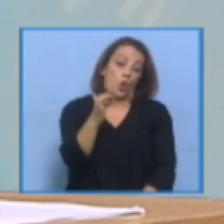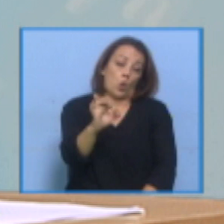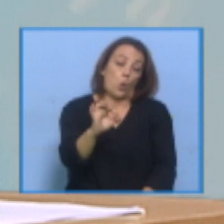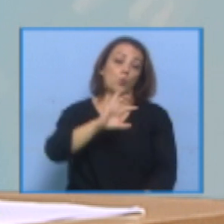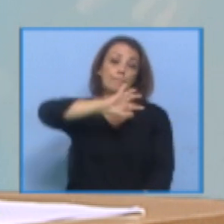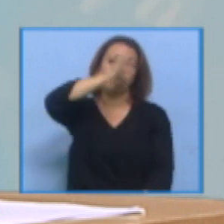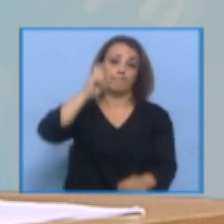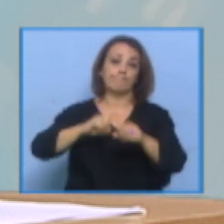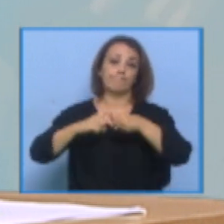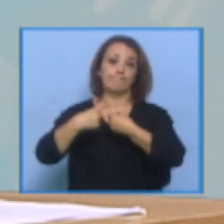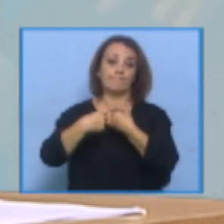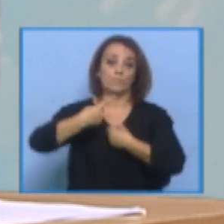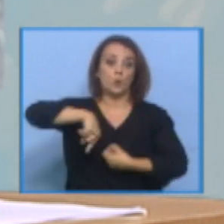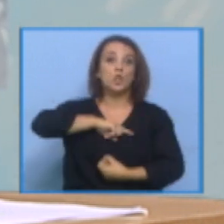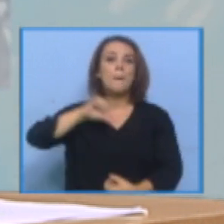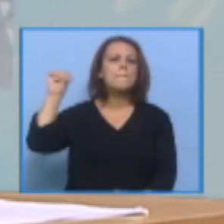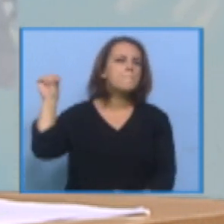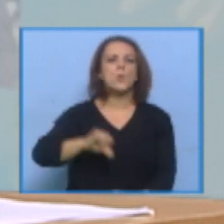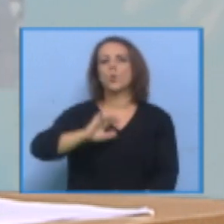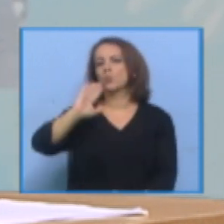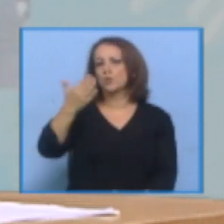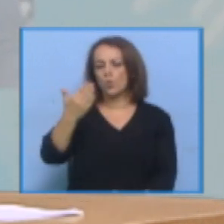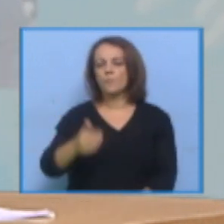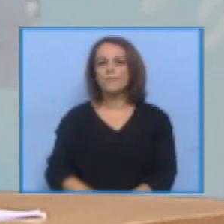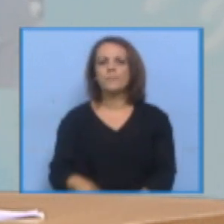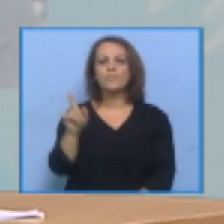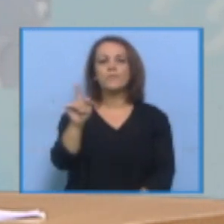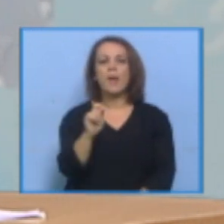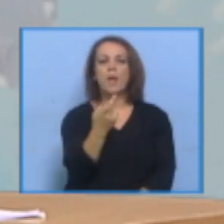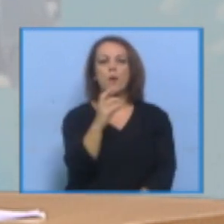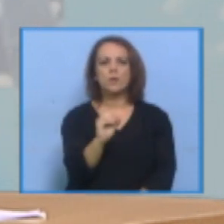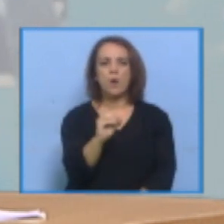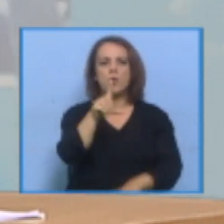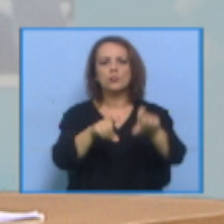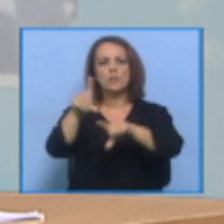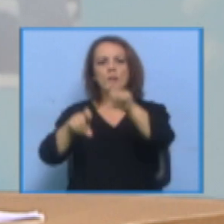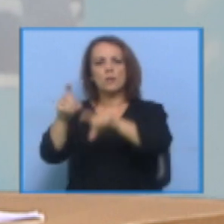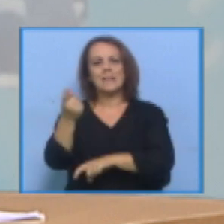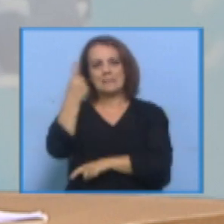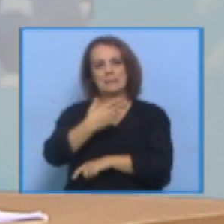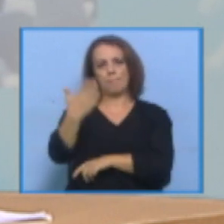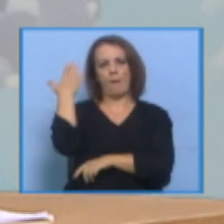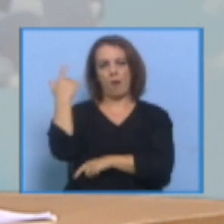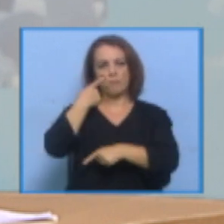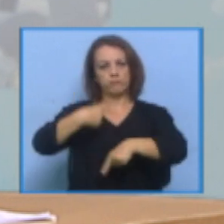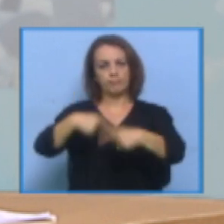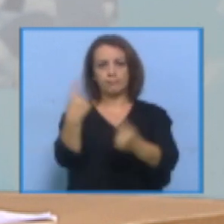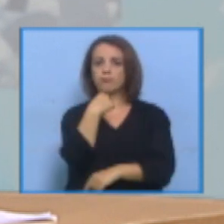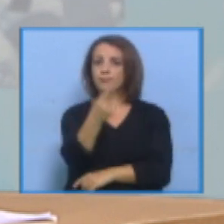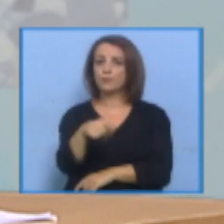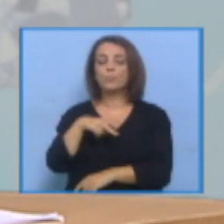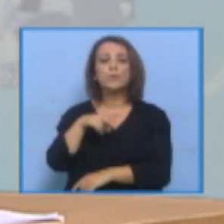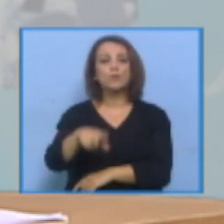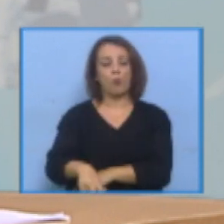28 Estados-membros. Nós olhamos para os números divulgados pelo Eurostat na semana passada e vemos que Portugal será